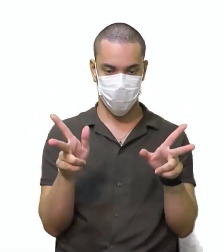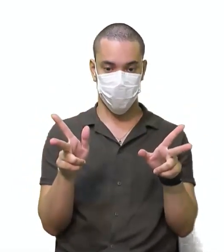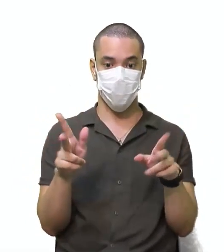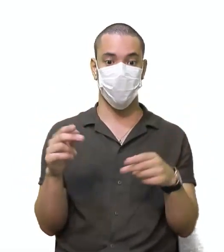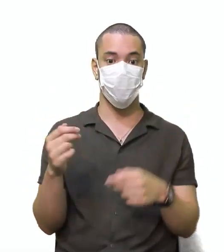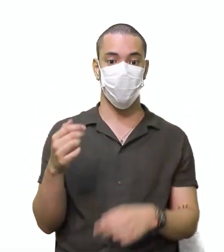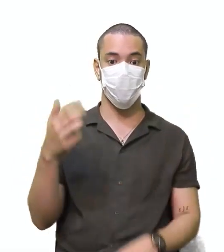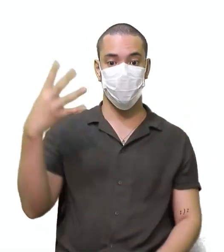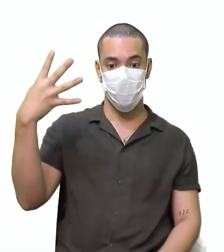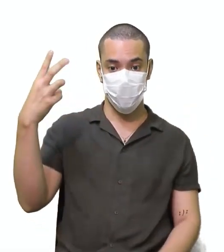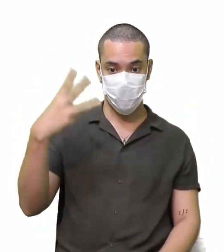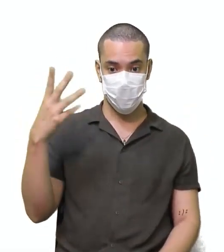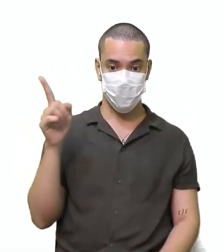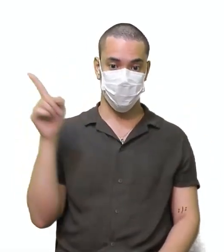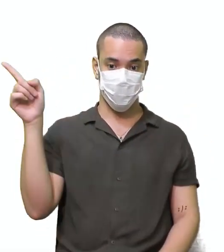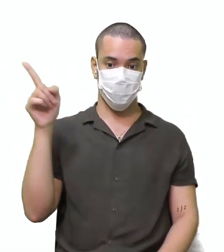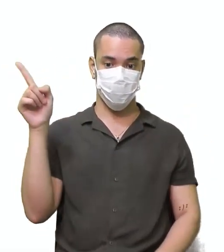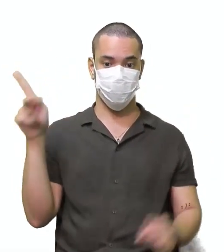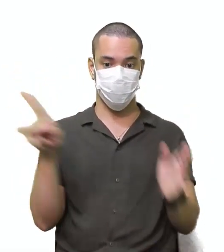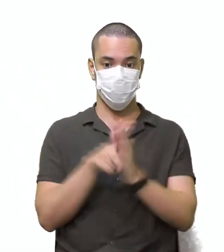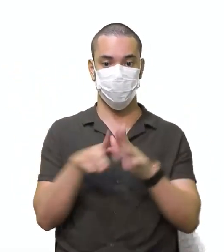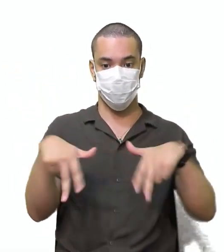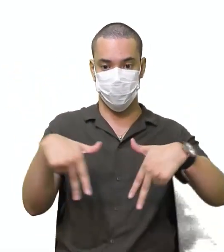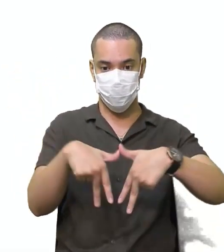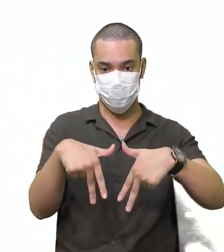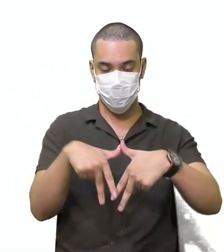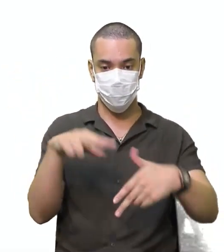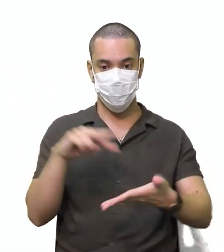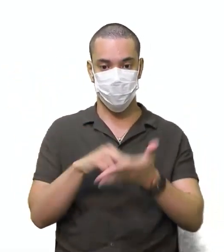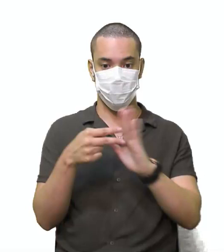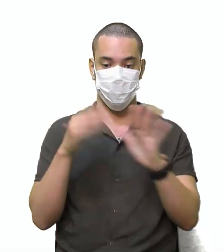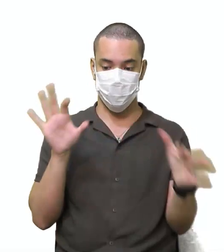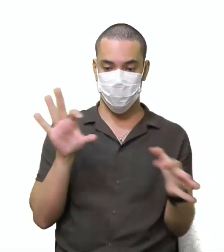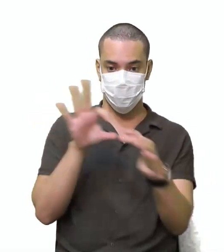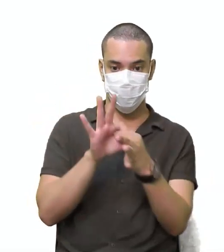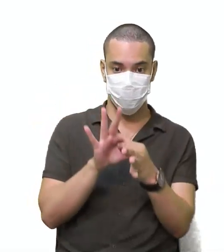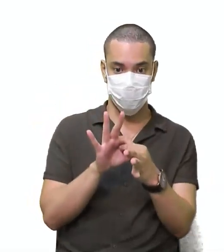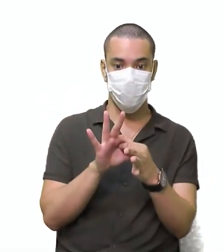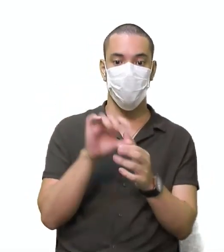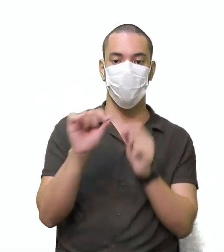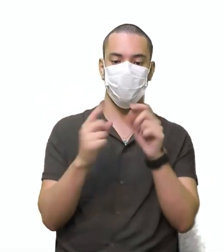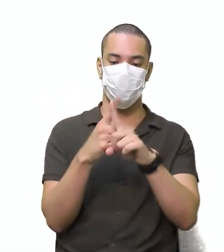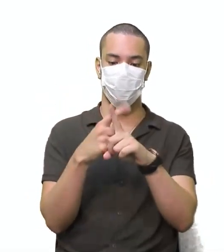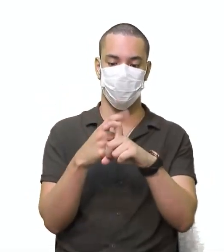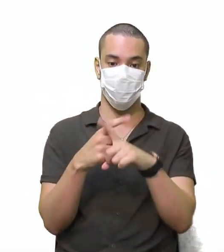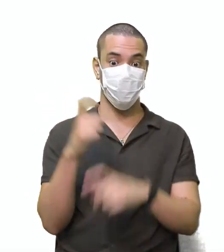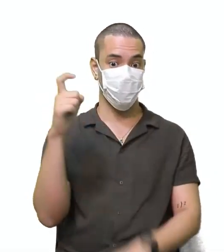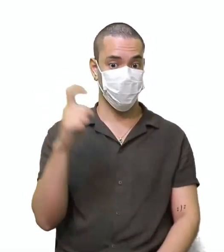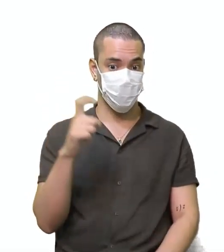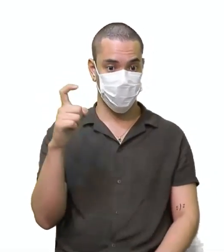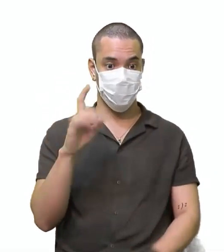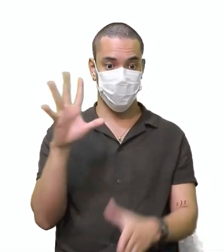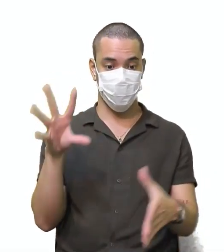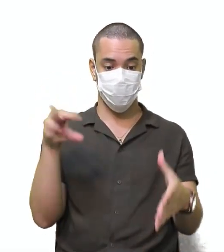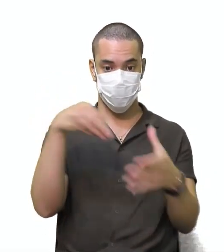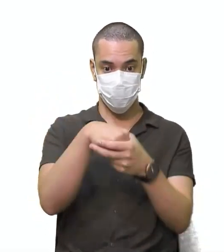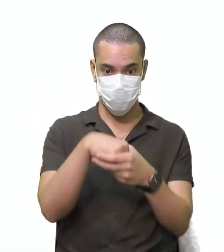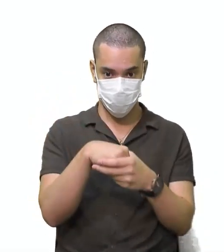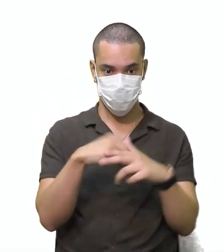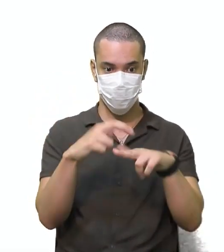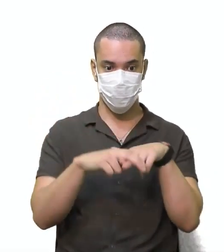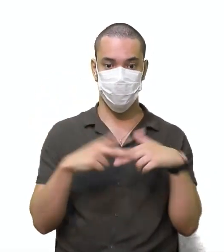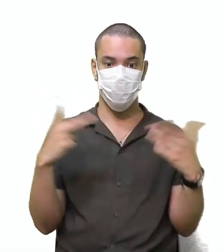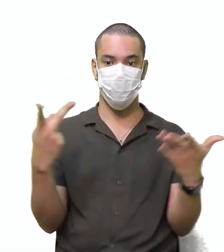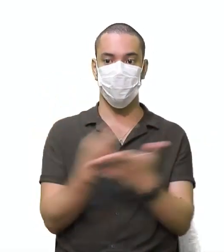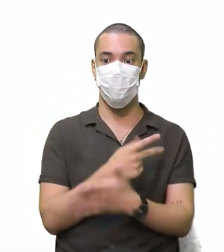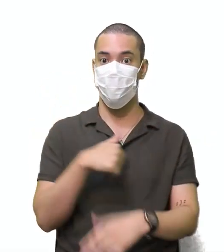ao sexo, eu tenho o genezinho acoplado ao cromossomo X, tá bom? Então, essa manifestação vai ser mais